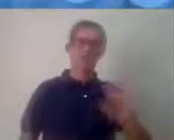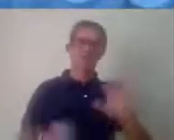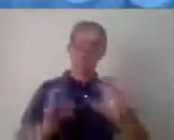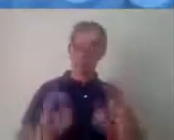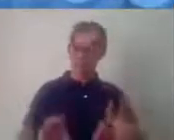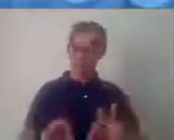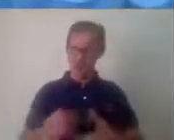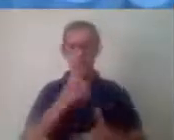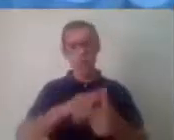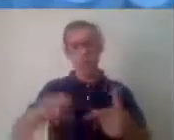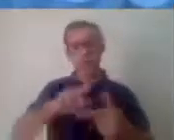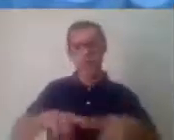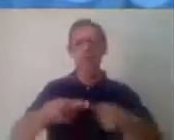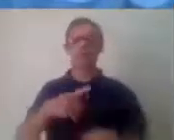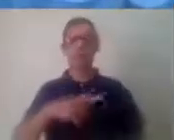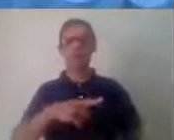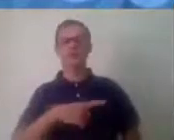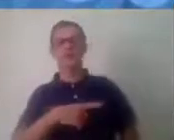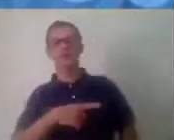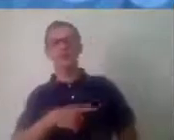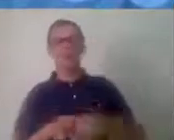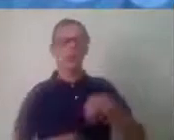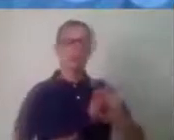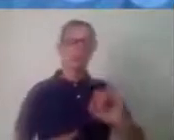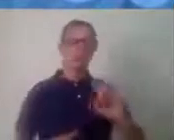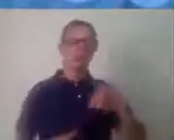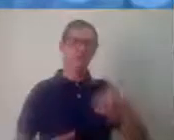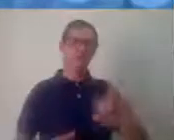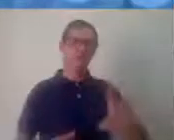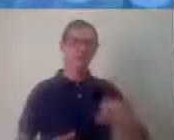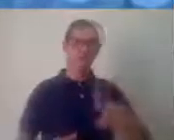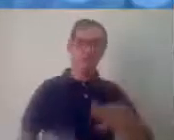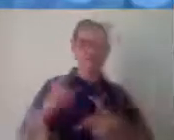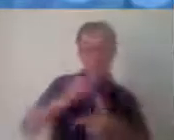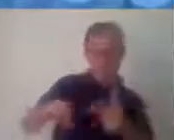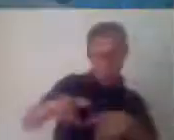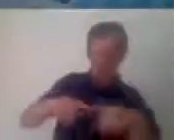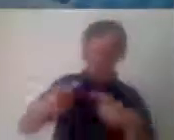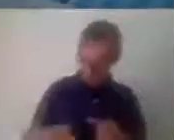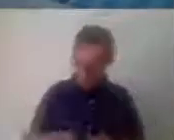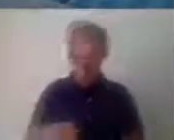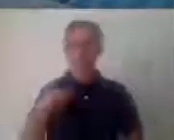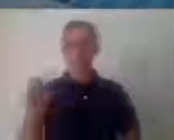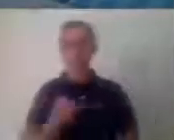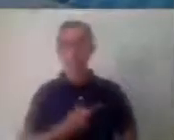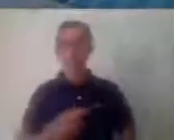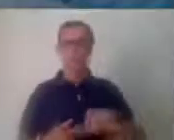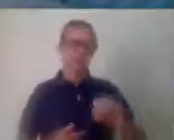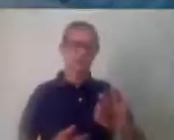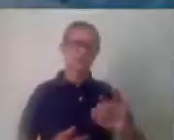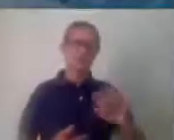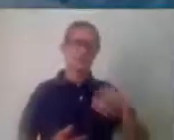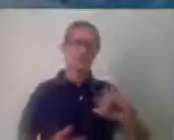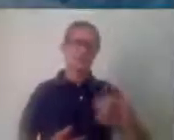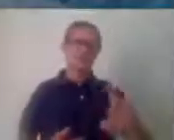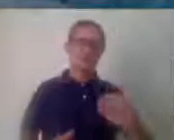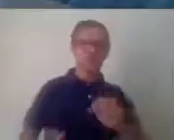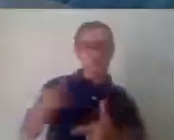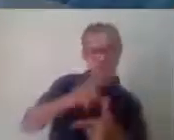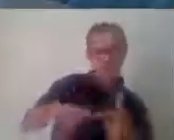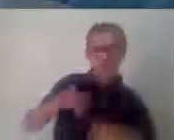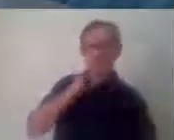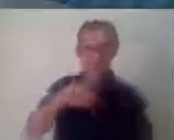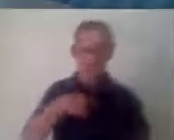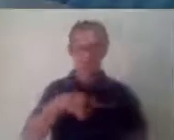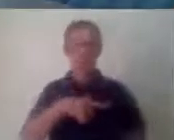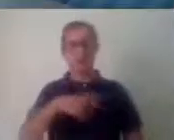determinado problema e você vai otimizar aquela situação. Como que a gente otimiza uma situação? Por exemplo,